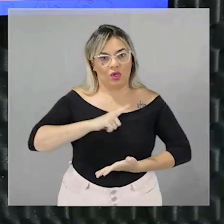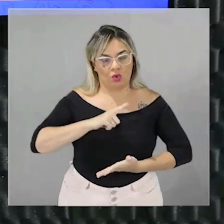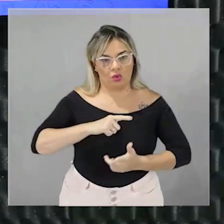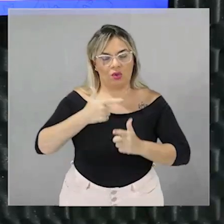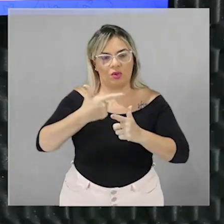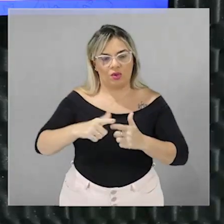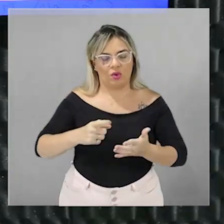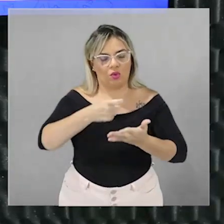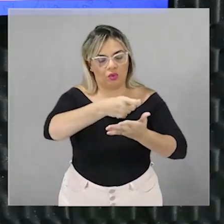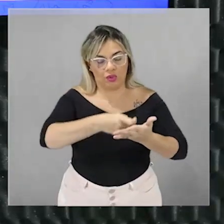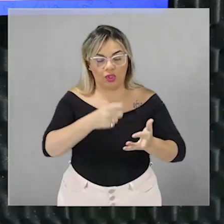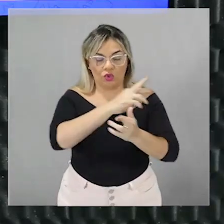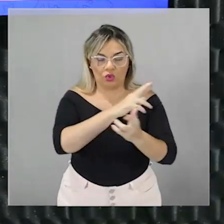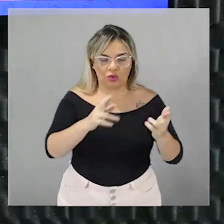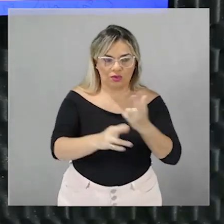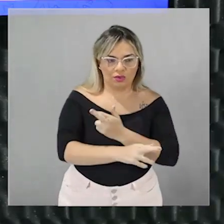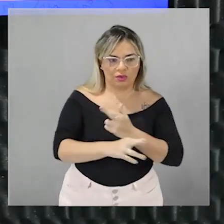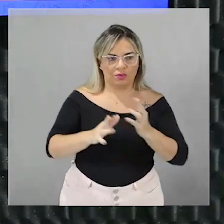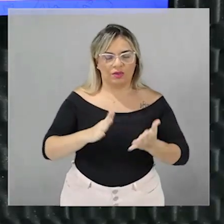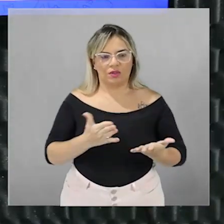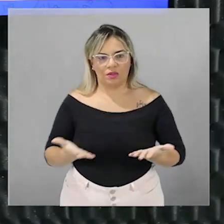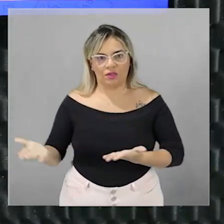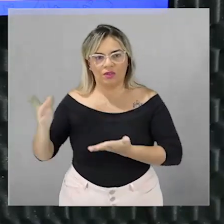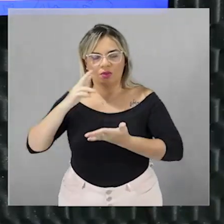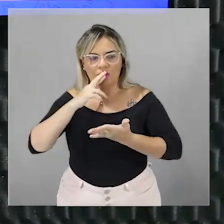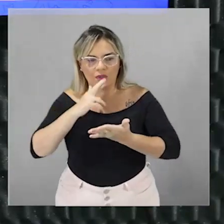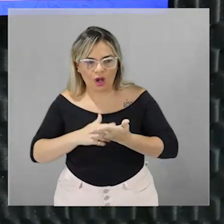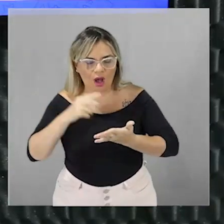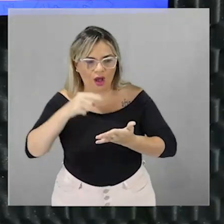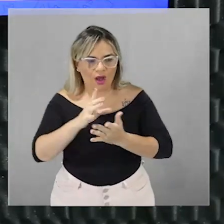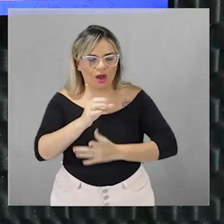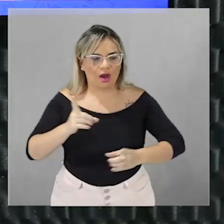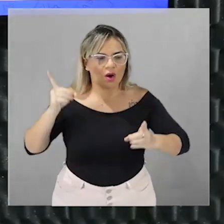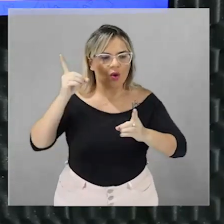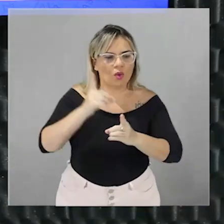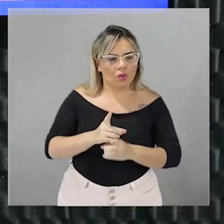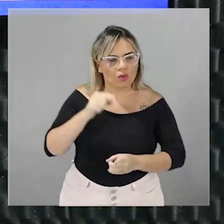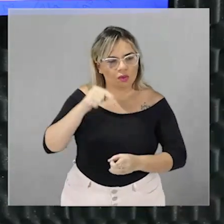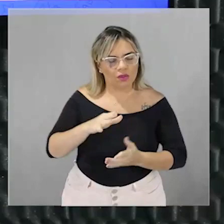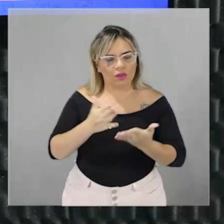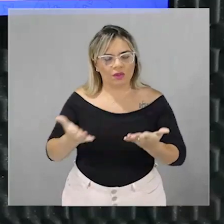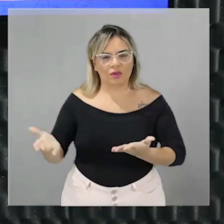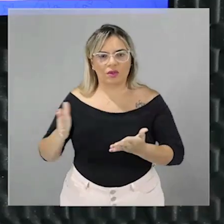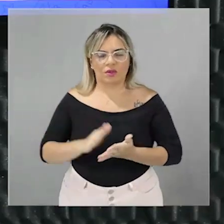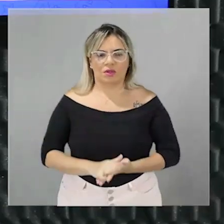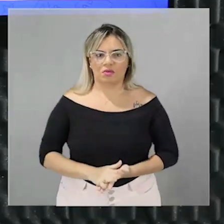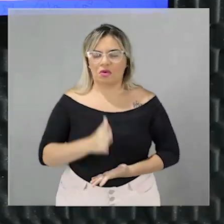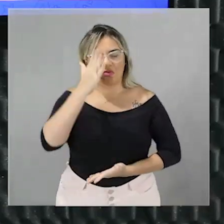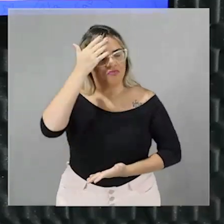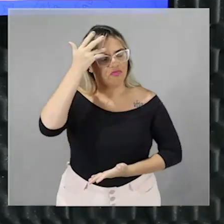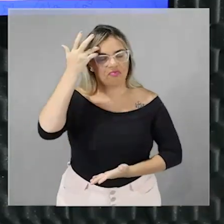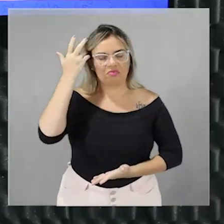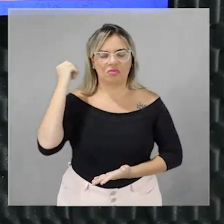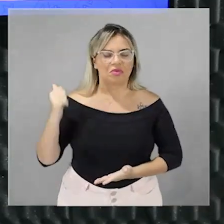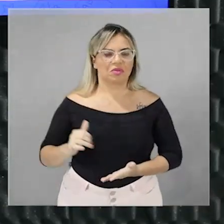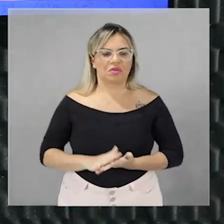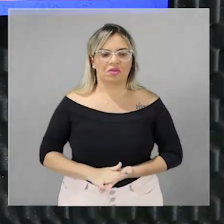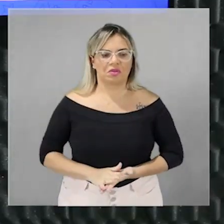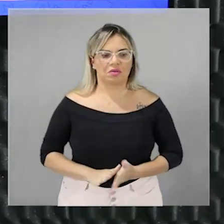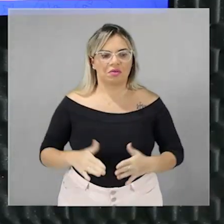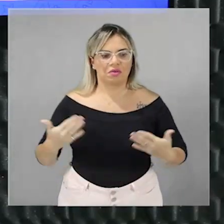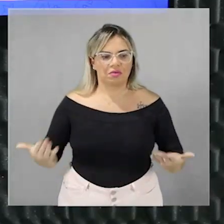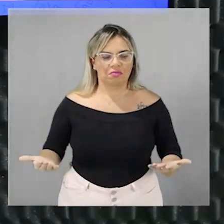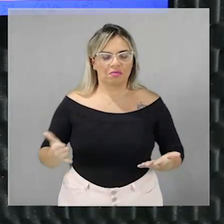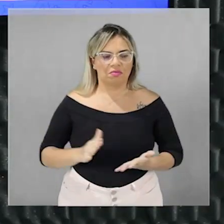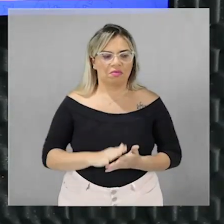que o texto vai me dizer, e aqui são soluções, tá? Então a solução para o problema, que eu ainda não sei qual é subsidiar